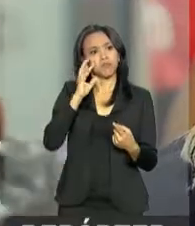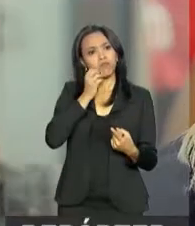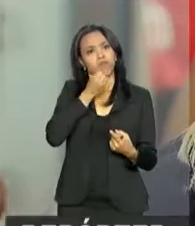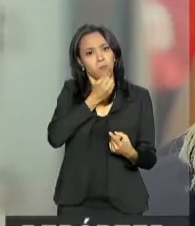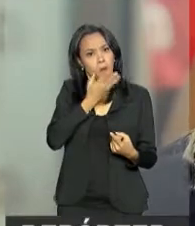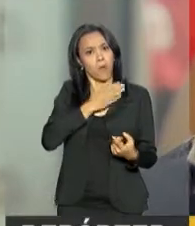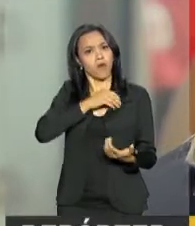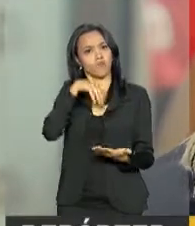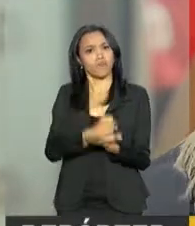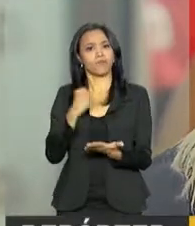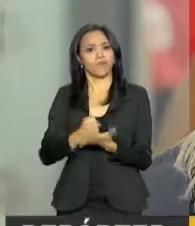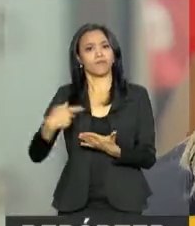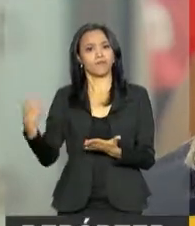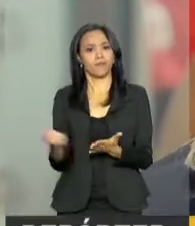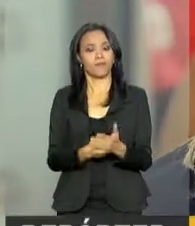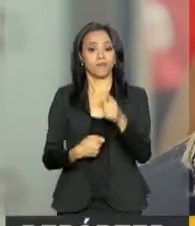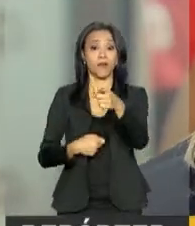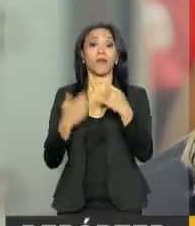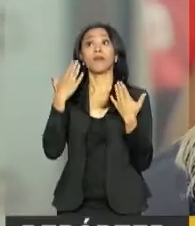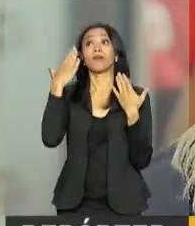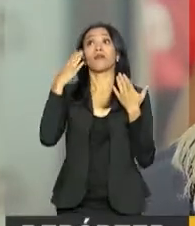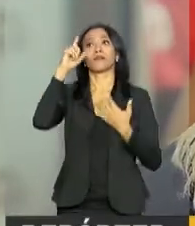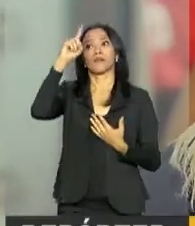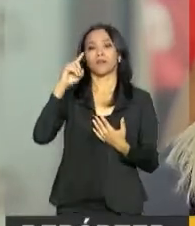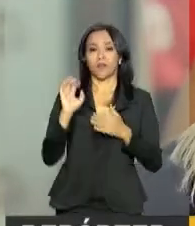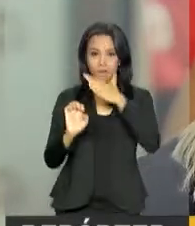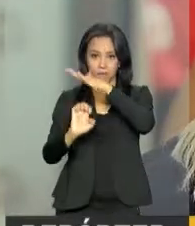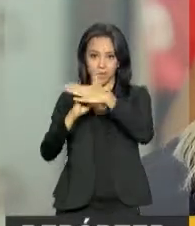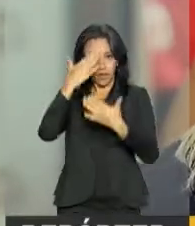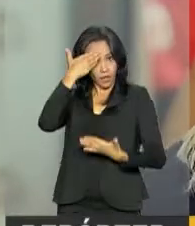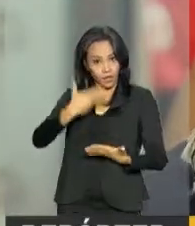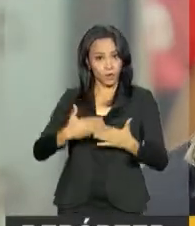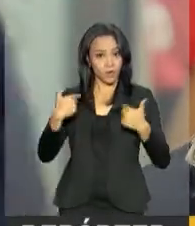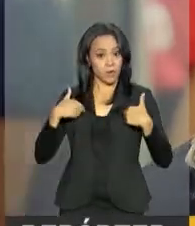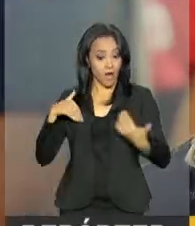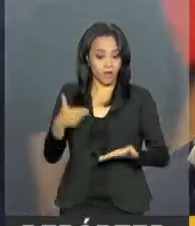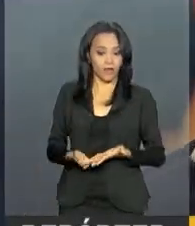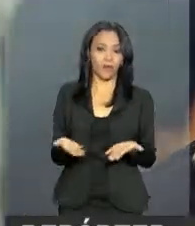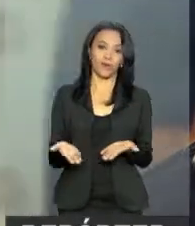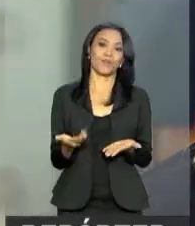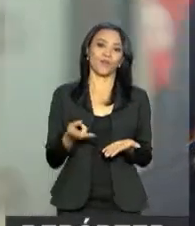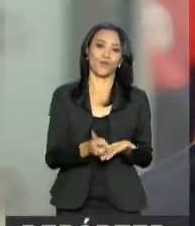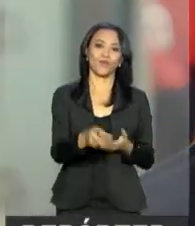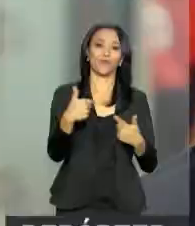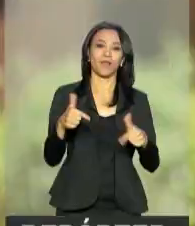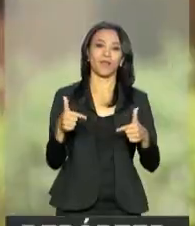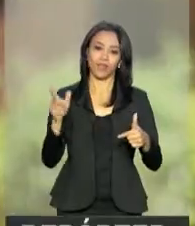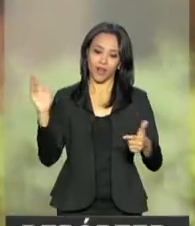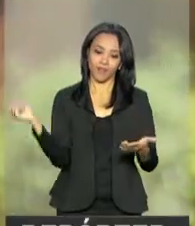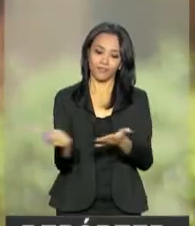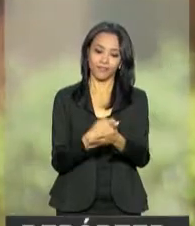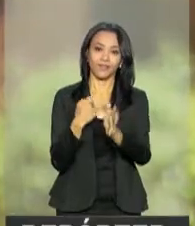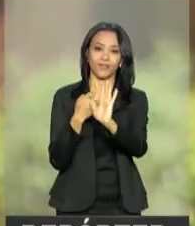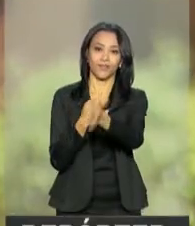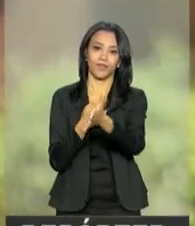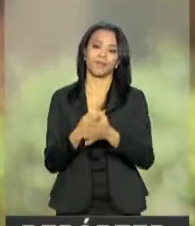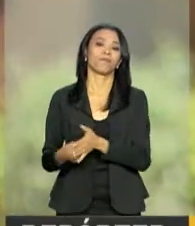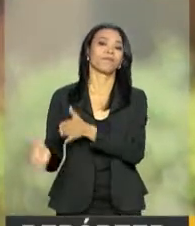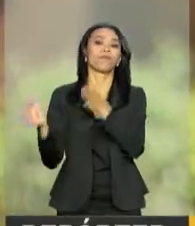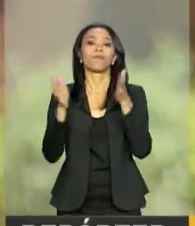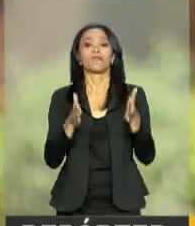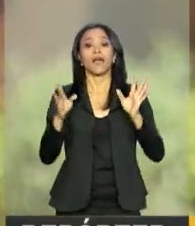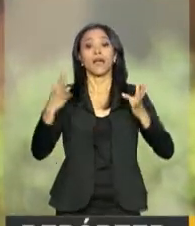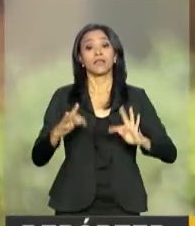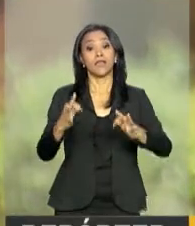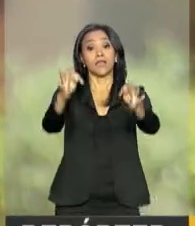Graças a Deus deu tudo certo. Consegui aqui, a empresa acreditou e aí eu estou aqui até hoje efetivada, agora já efetivada. E a tecnologia foi